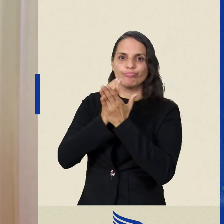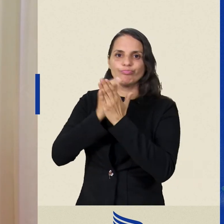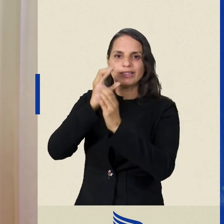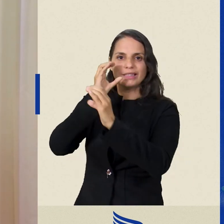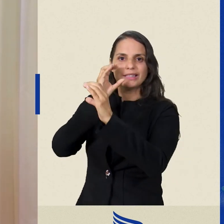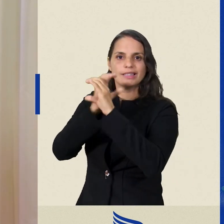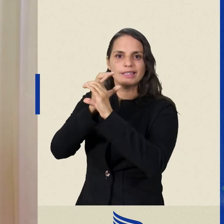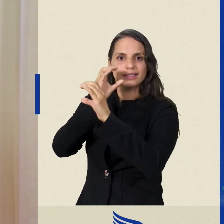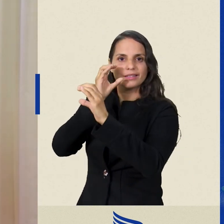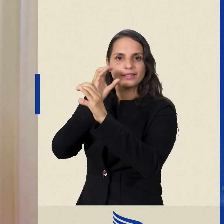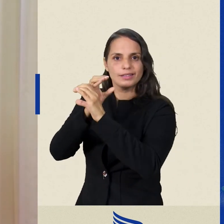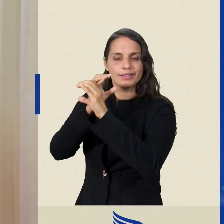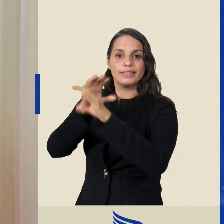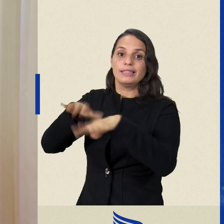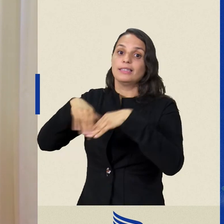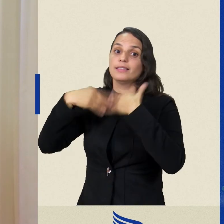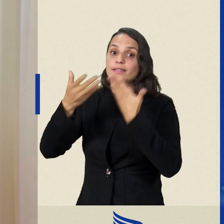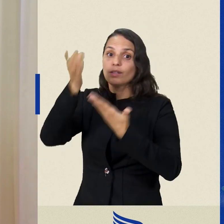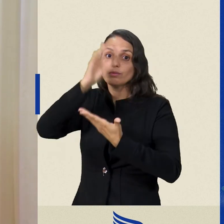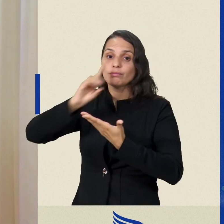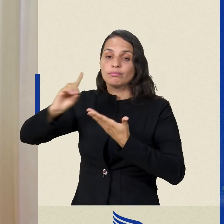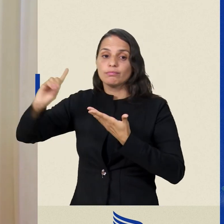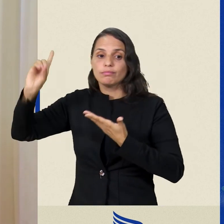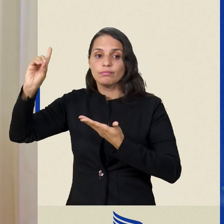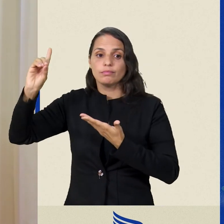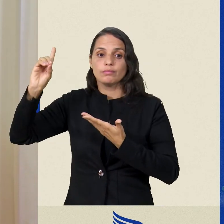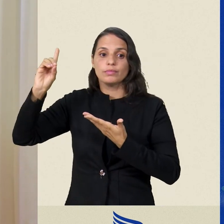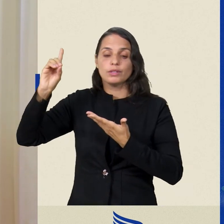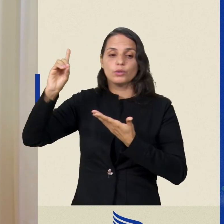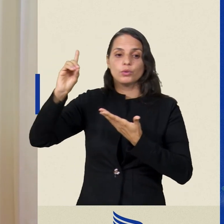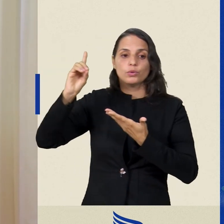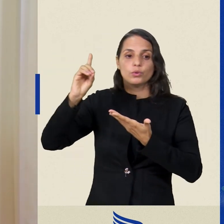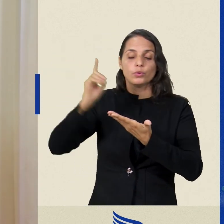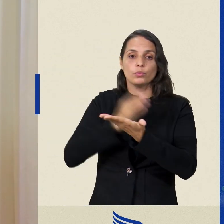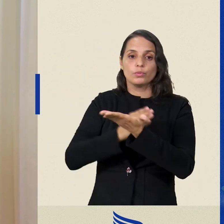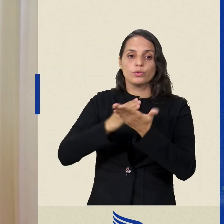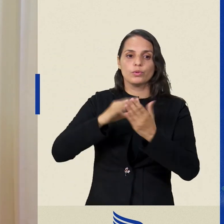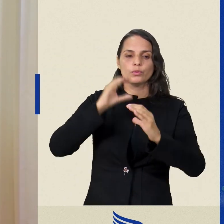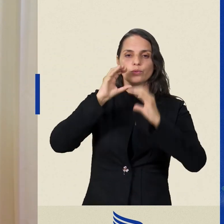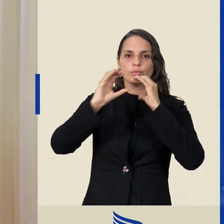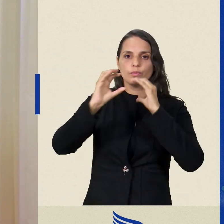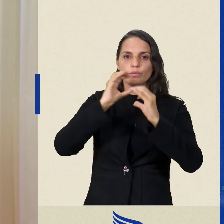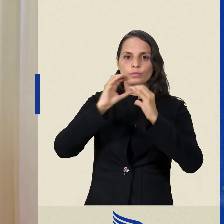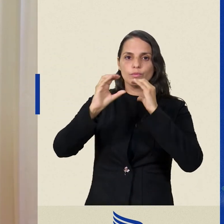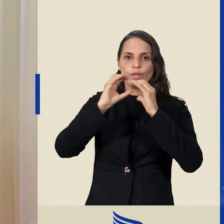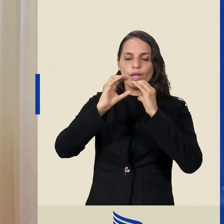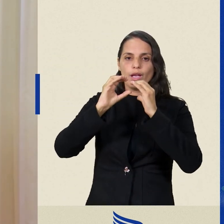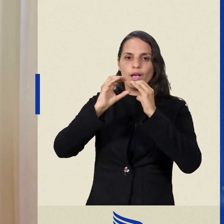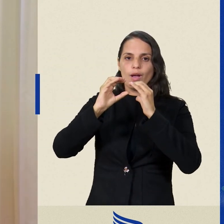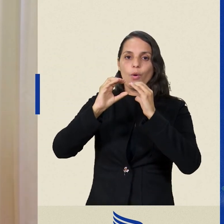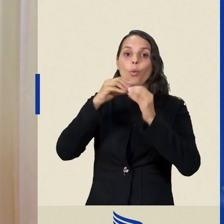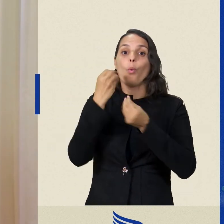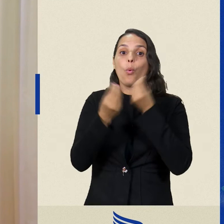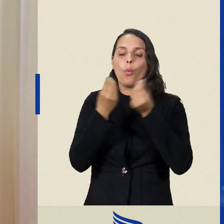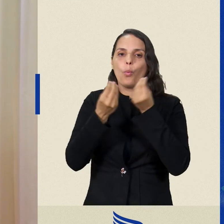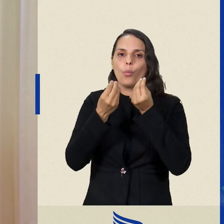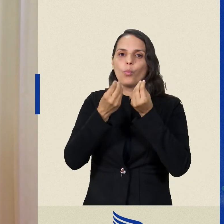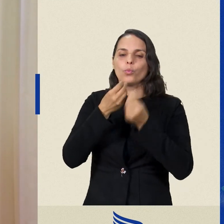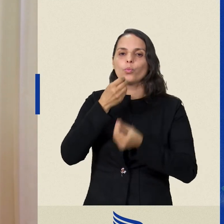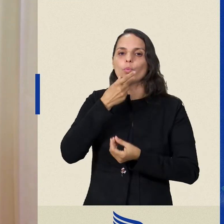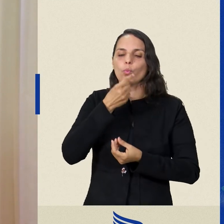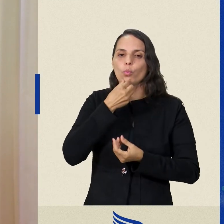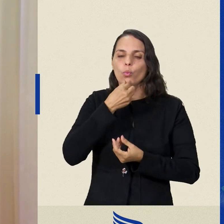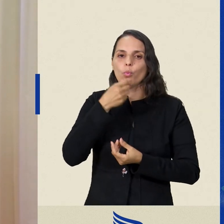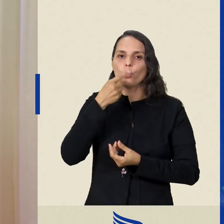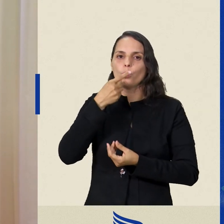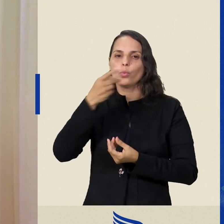seu Criador. Mas Deus passou a se comunicar através dos profetas, tanto no Antigo como